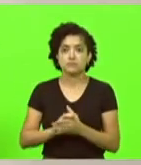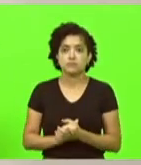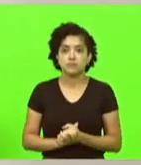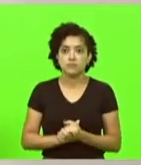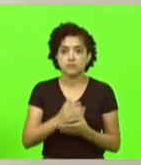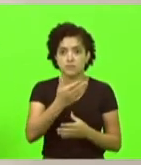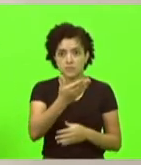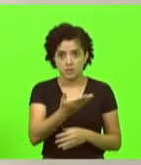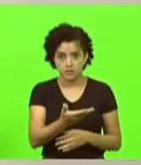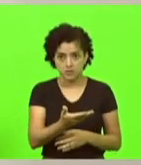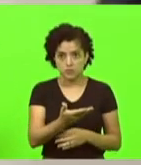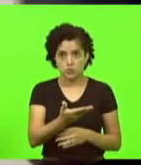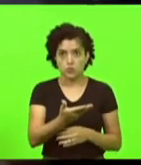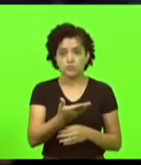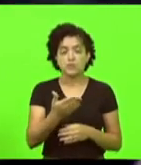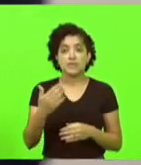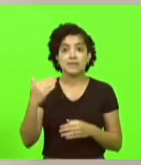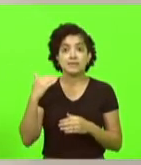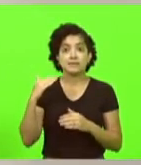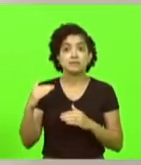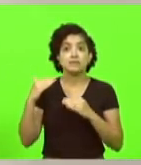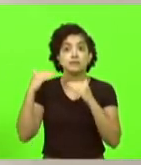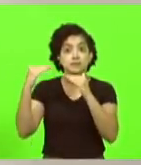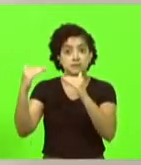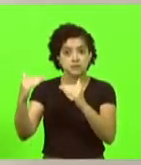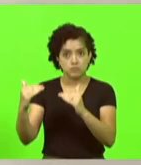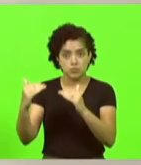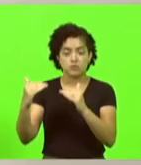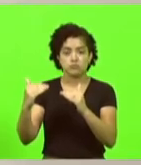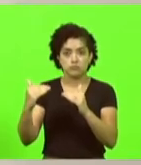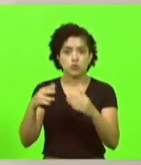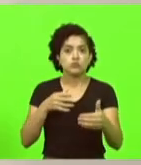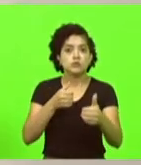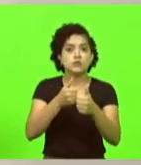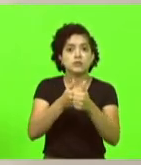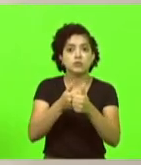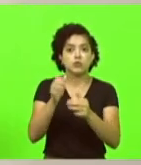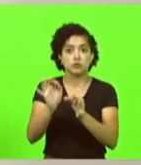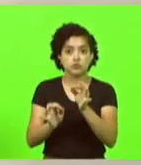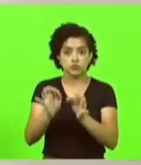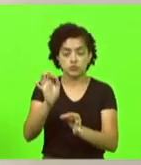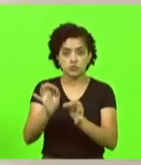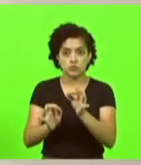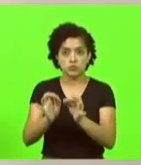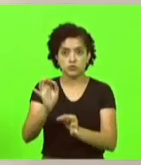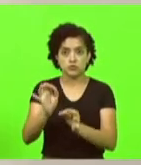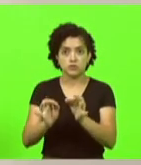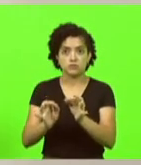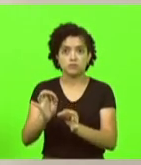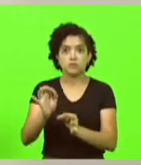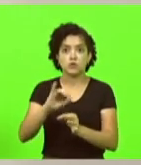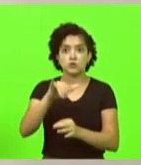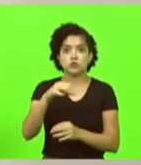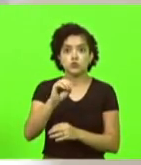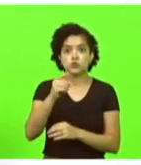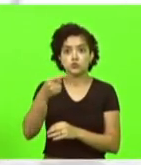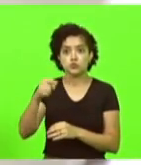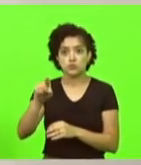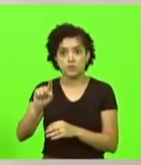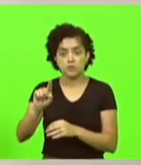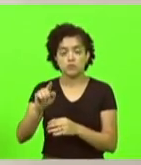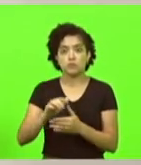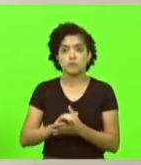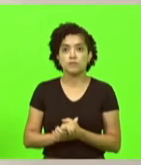Excelentíssimo Senhor Desembargador do Tribunal de Justiça do Estado de Santa Catarina Dr Joinville Brazil